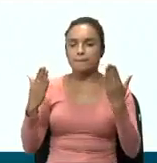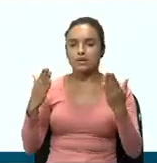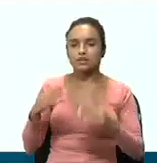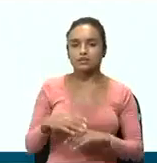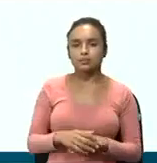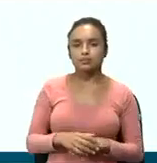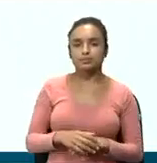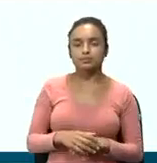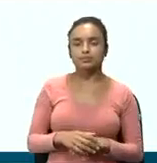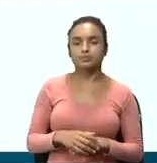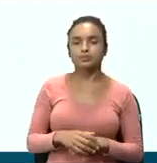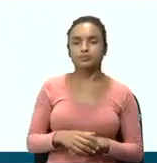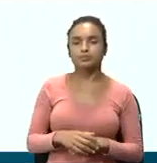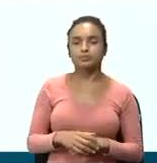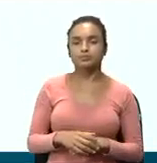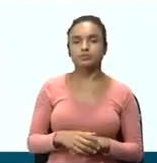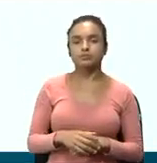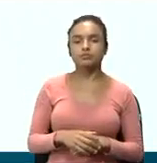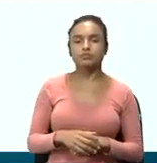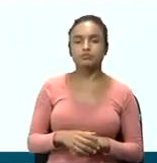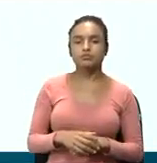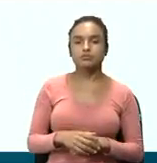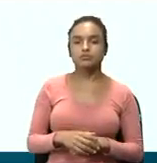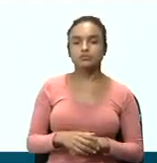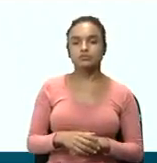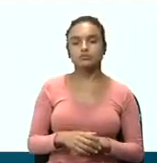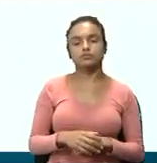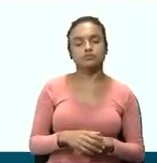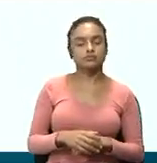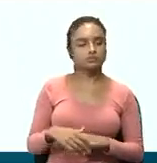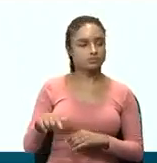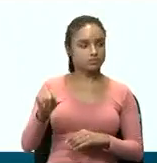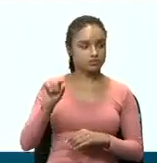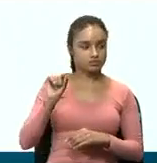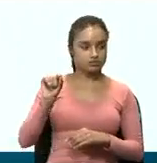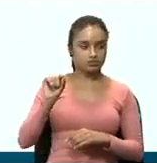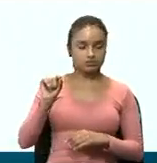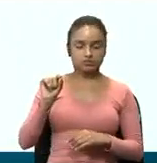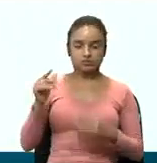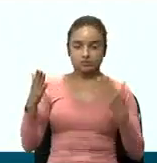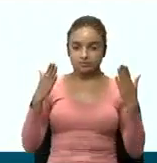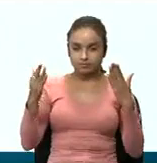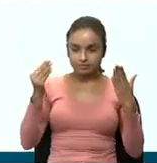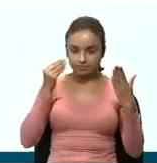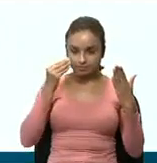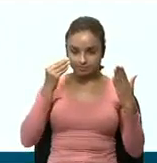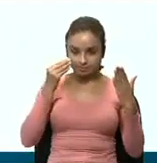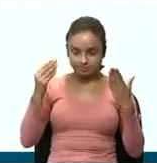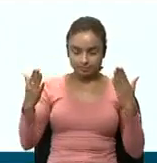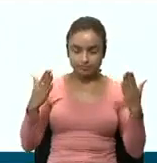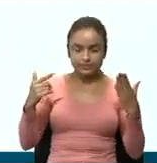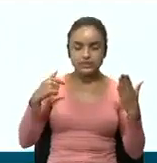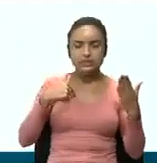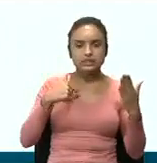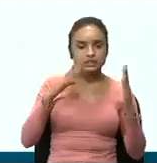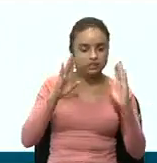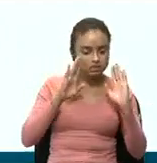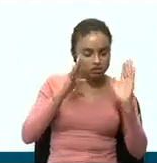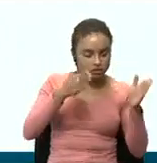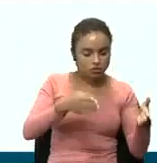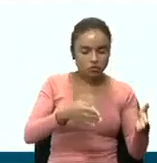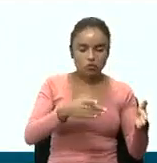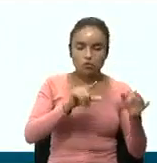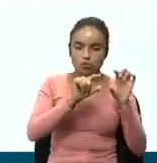E o teste da comparação, ele vai ser da seguinte maneira. Eu vou olhar só para o termo